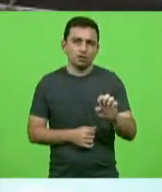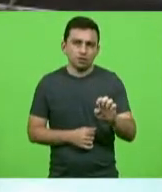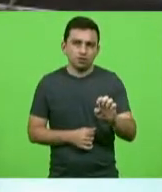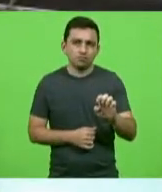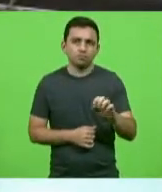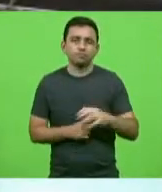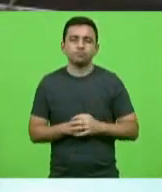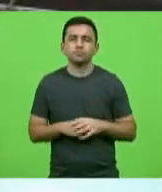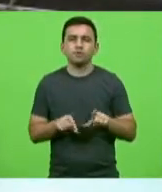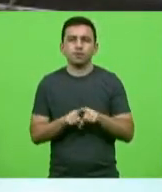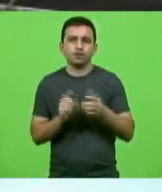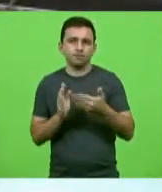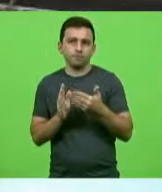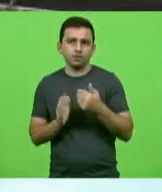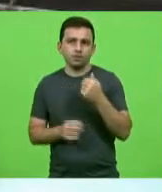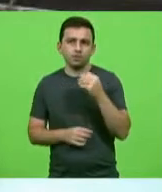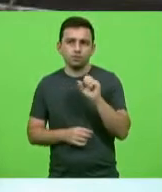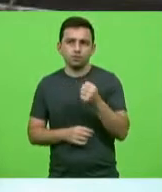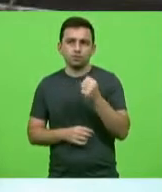DGE 054-2020, as folhas